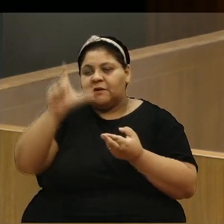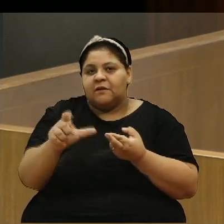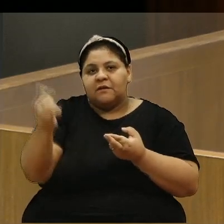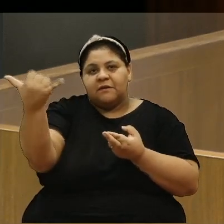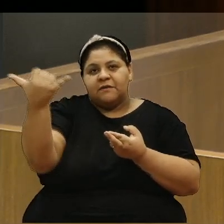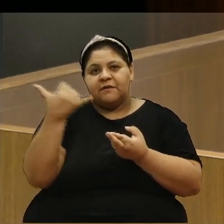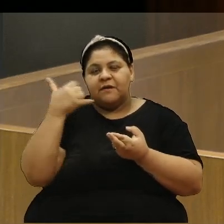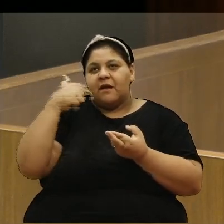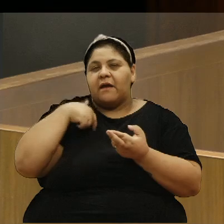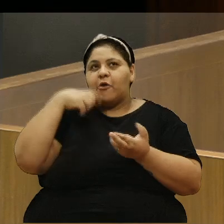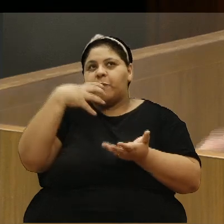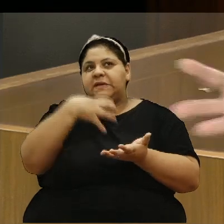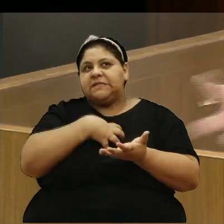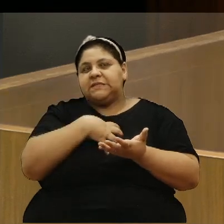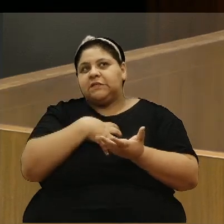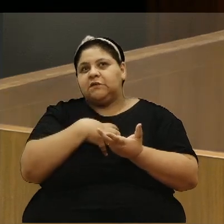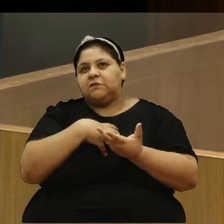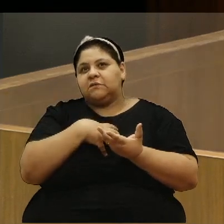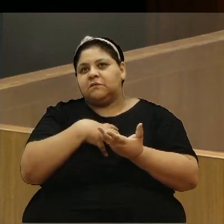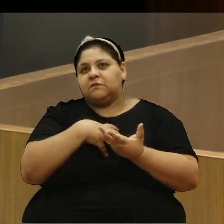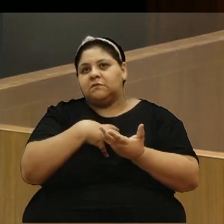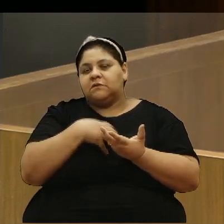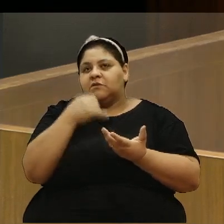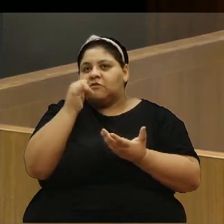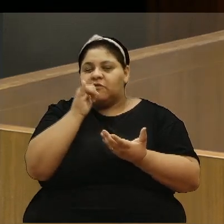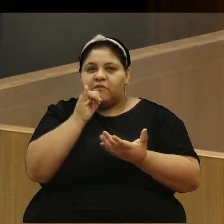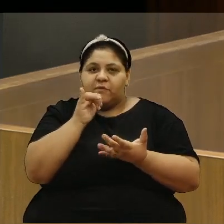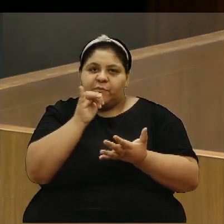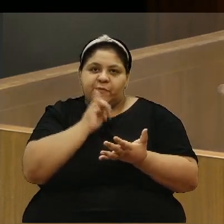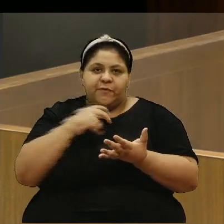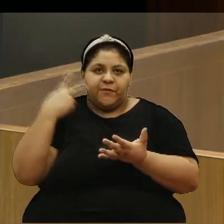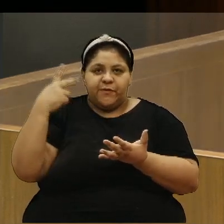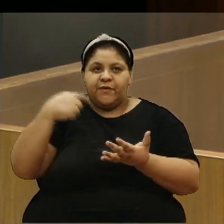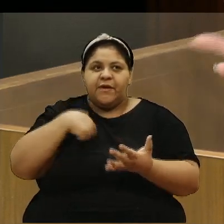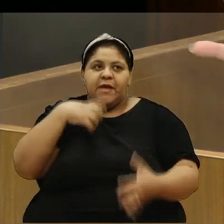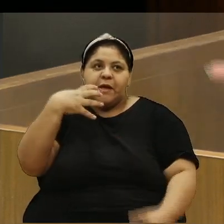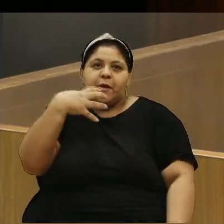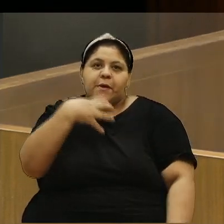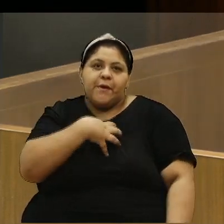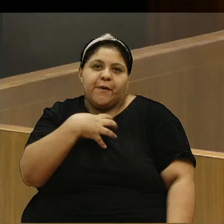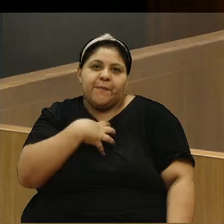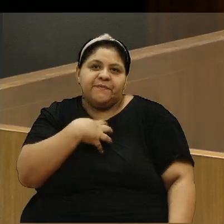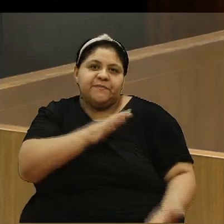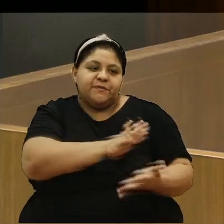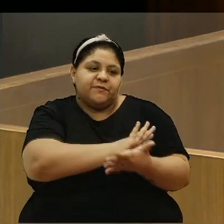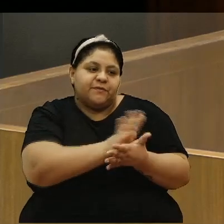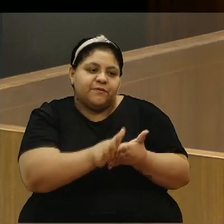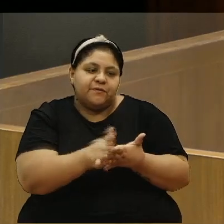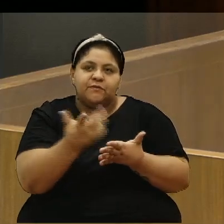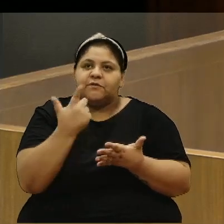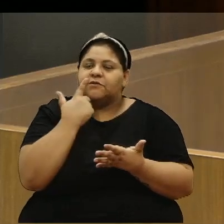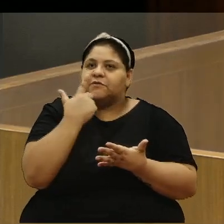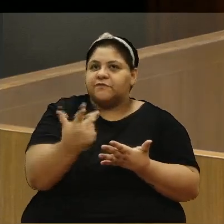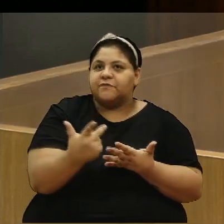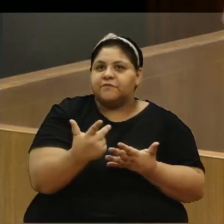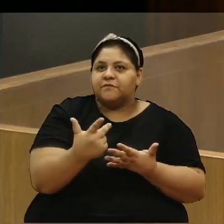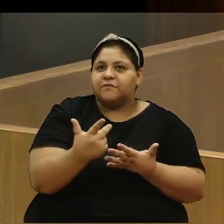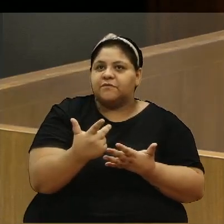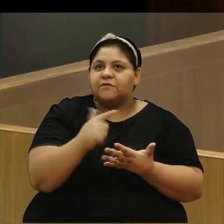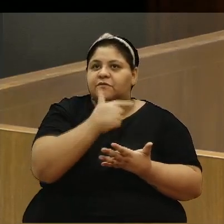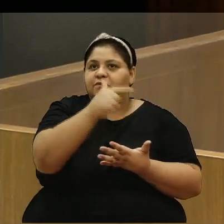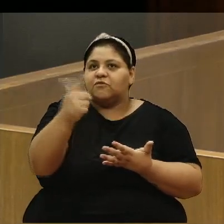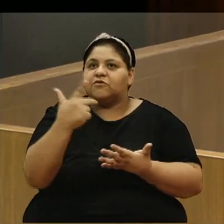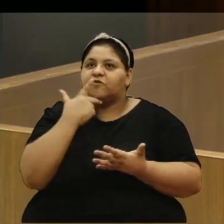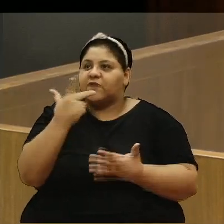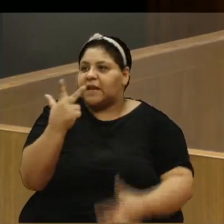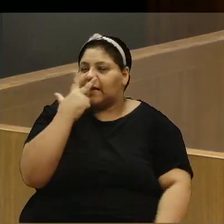me sinto... Por exemplo, falando das vereadoras, eu me sinto um pouco discriminada quando eu estou lá falando e o outro fala a mesma